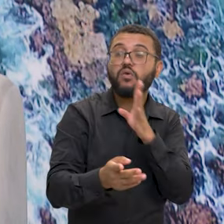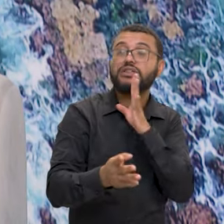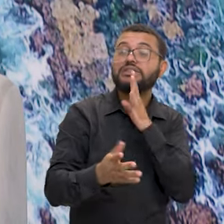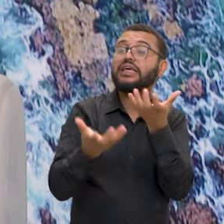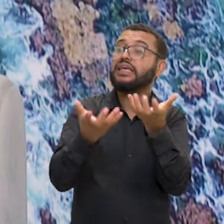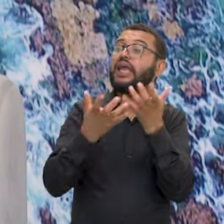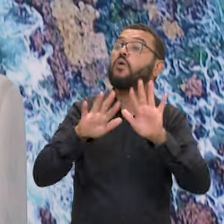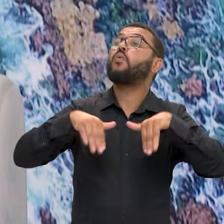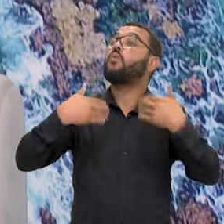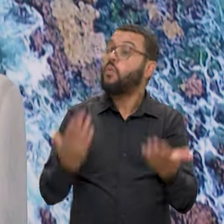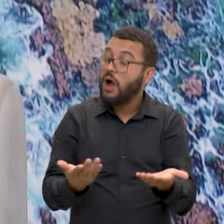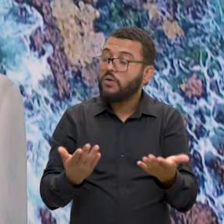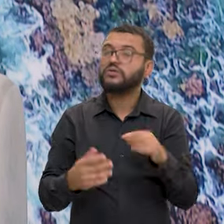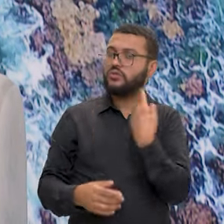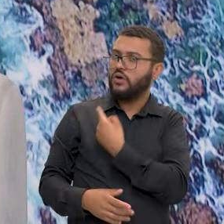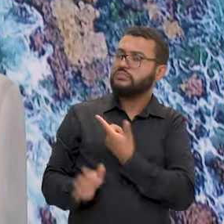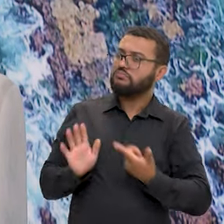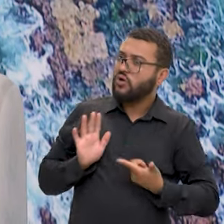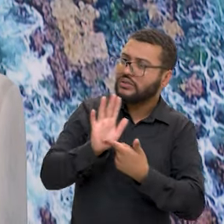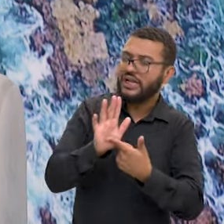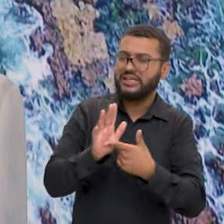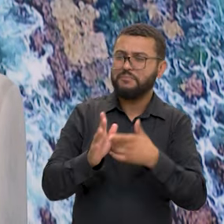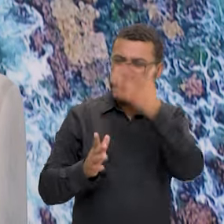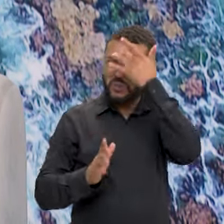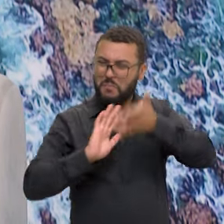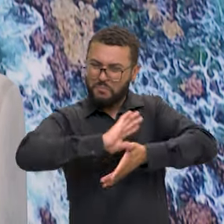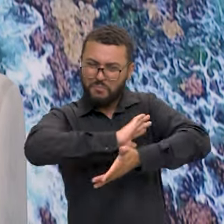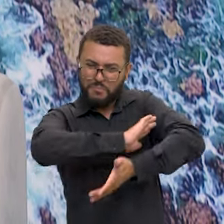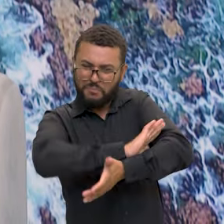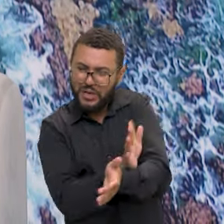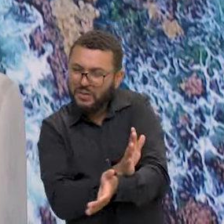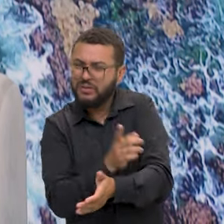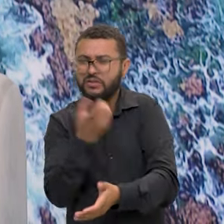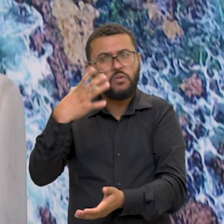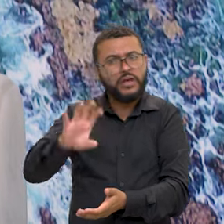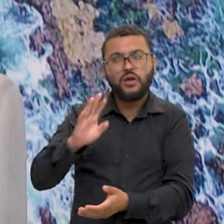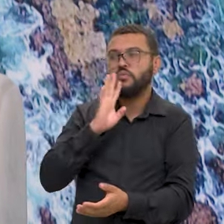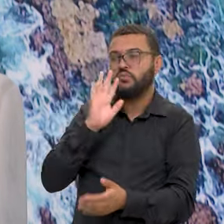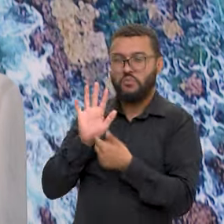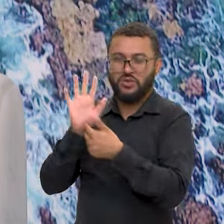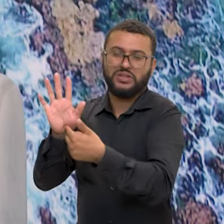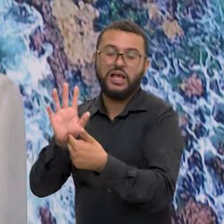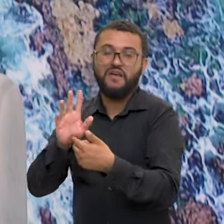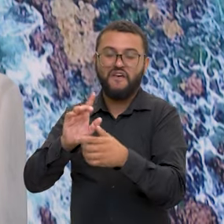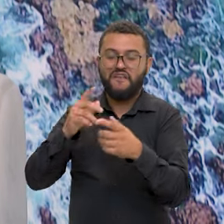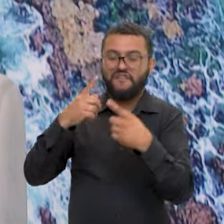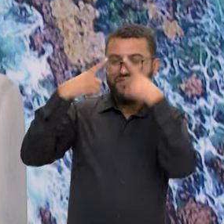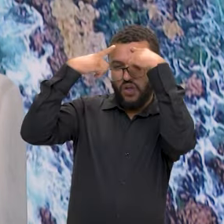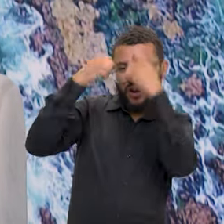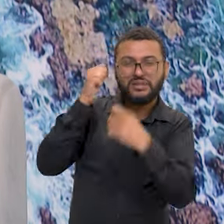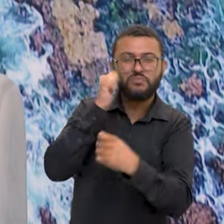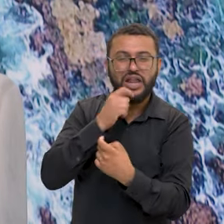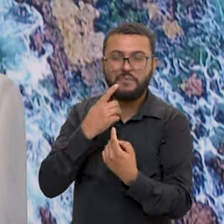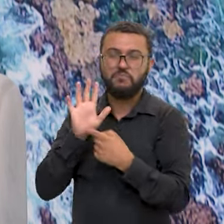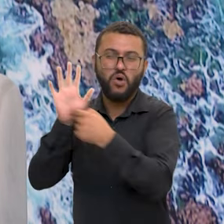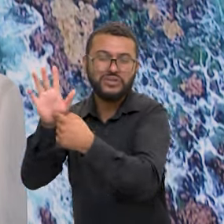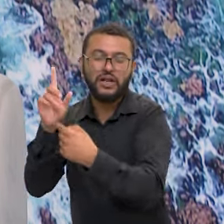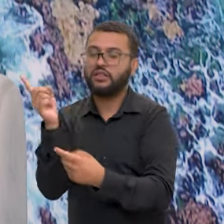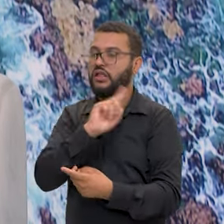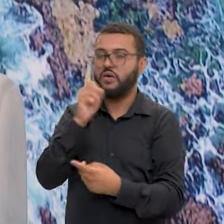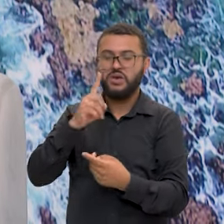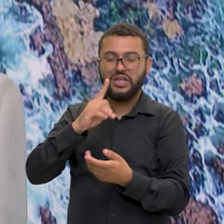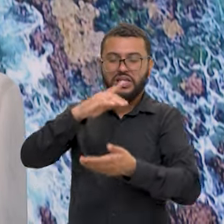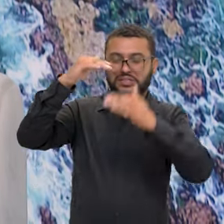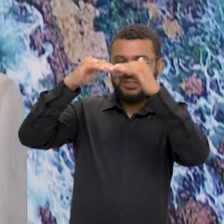racismo, a gente não quer que o mundo conheça a violência contra as mulheres, a gente não quer que o mundo conheça a desigualdade, a gente não quer que o mundo conheça a destruição da natureza,